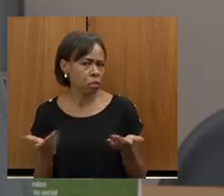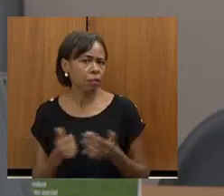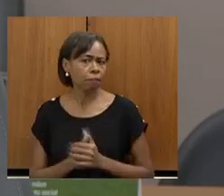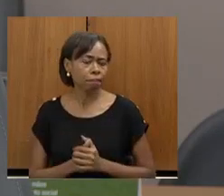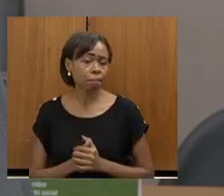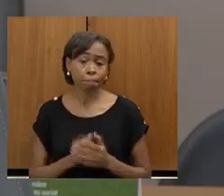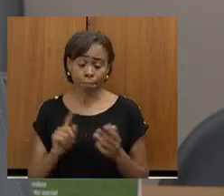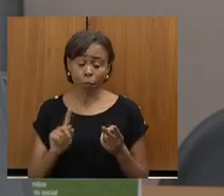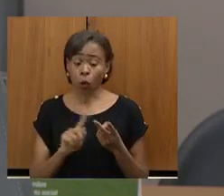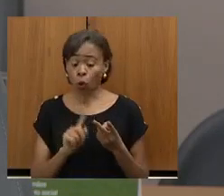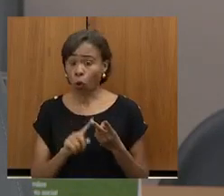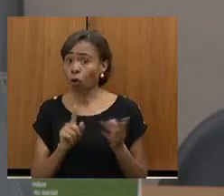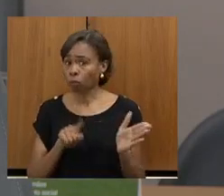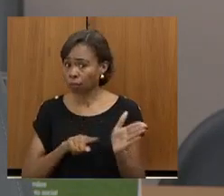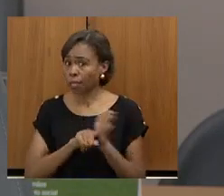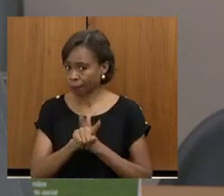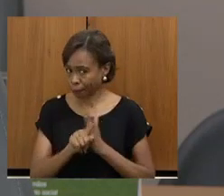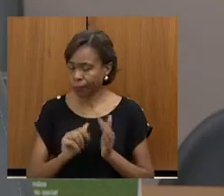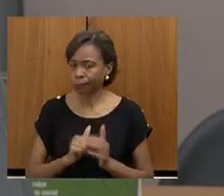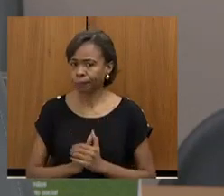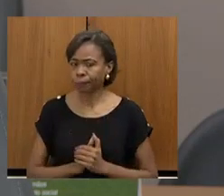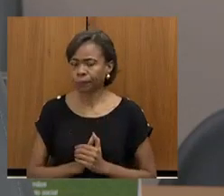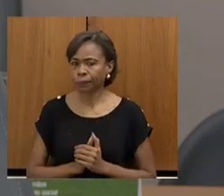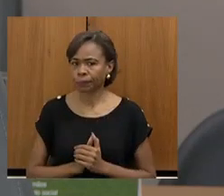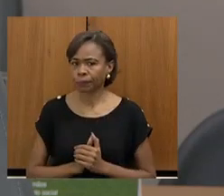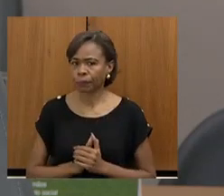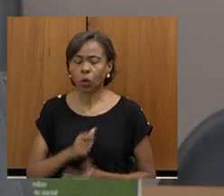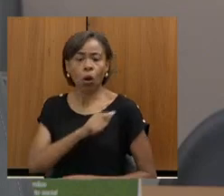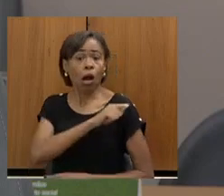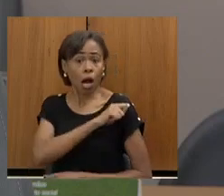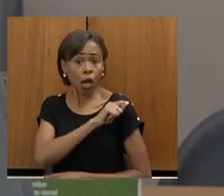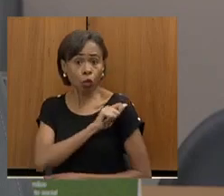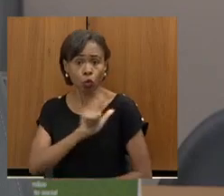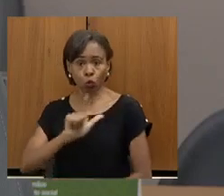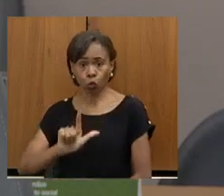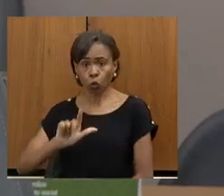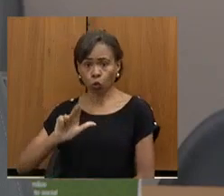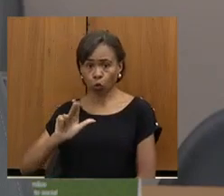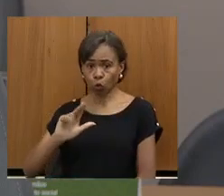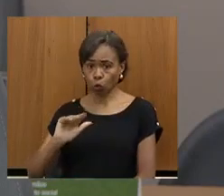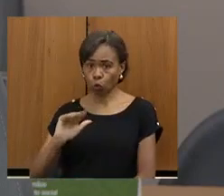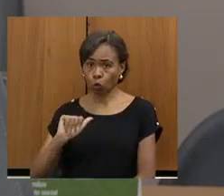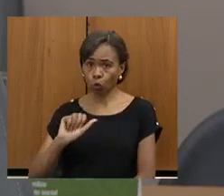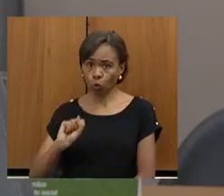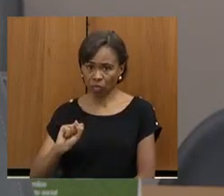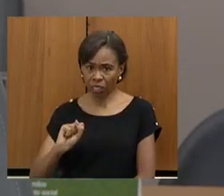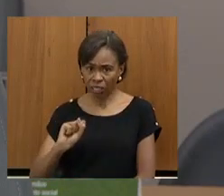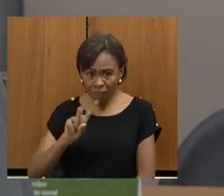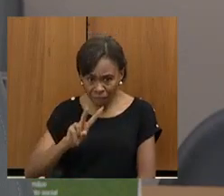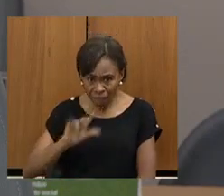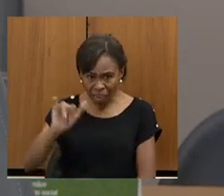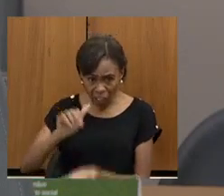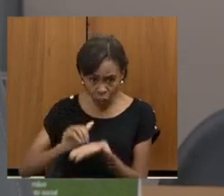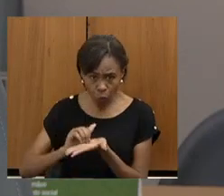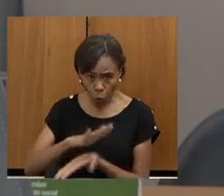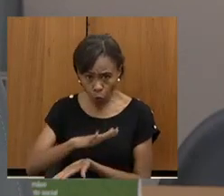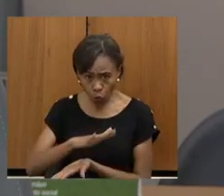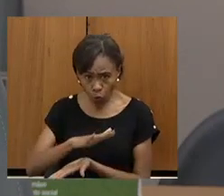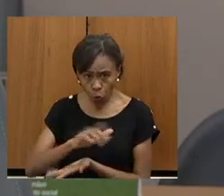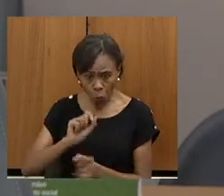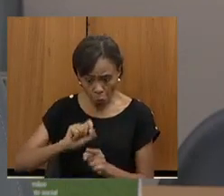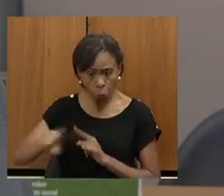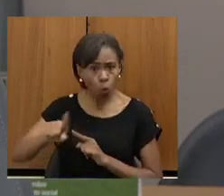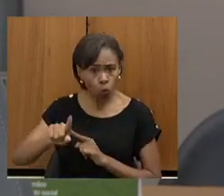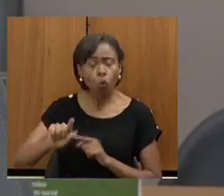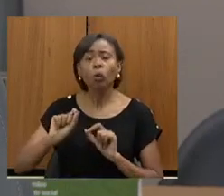Segunda pergunta para a escola. O aluno, Lucas, ele vai ser expulso. O que vai acontecer?